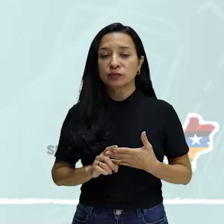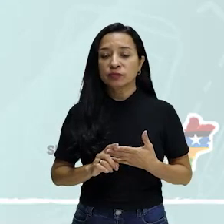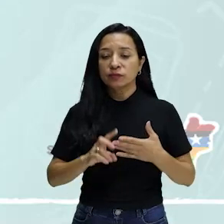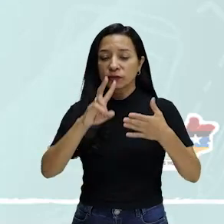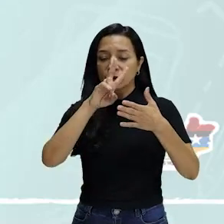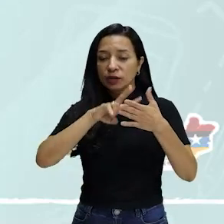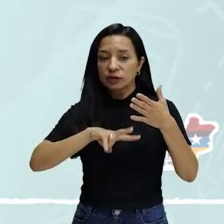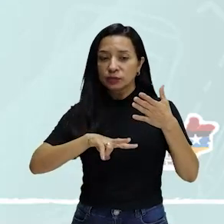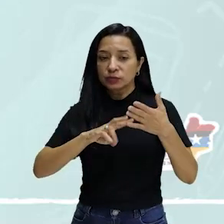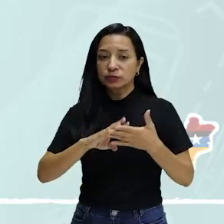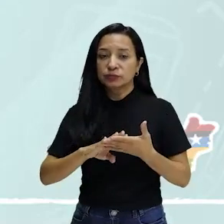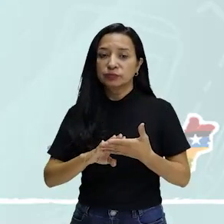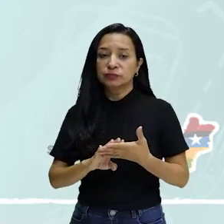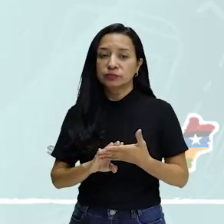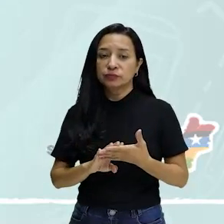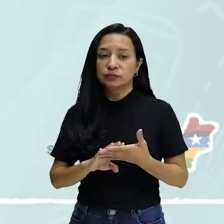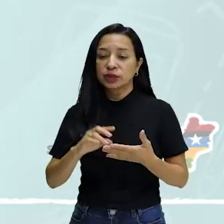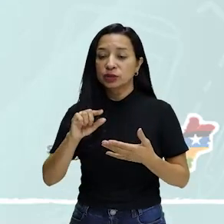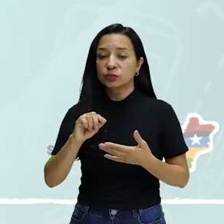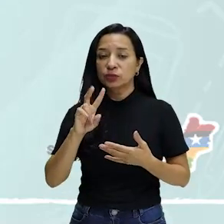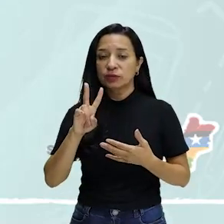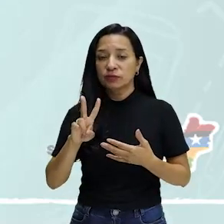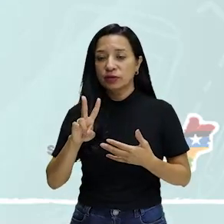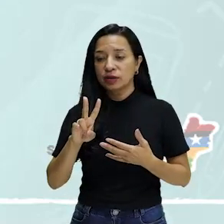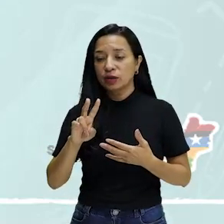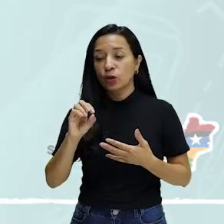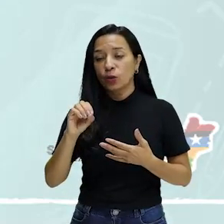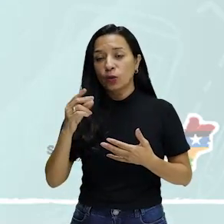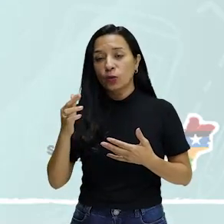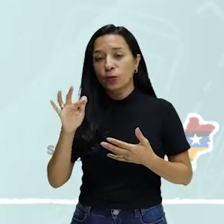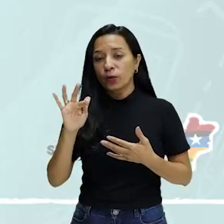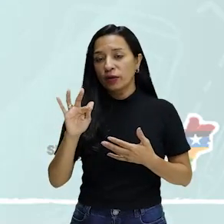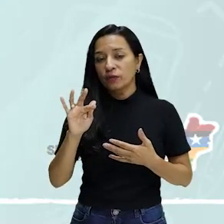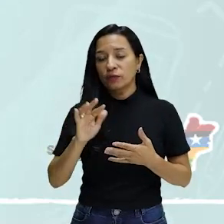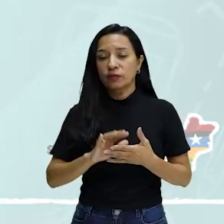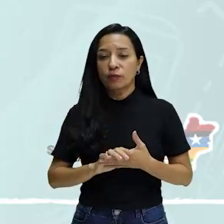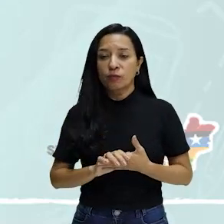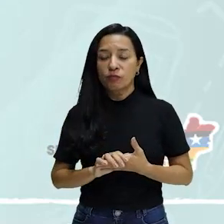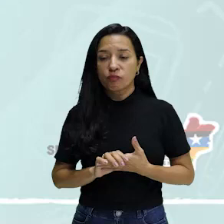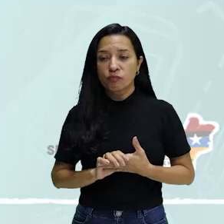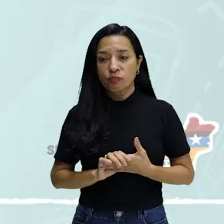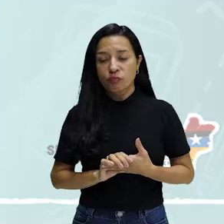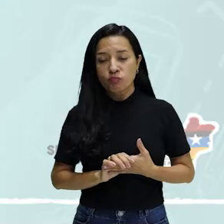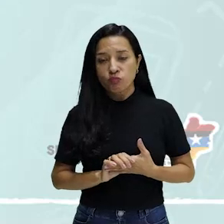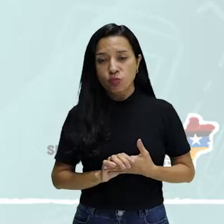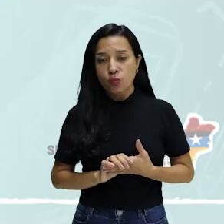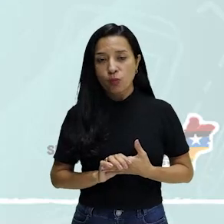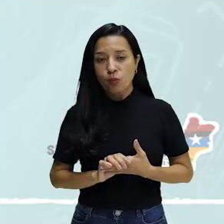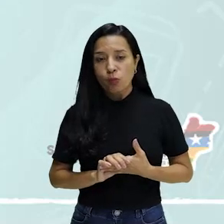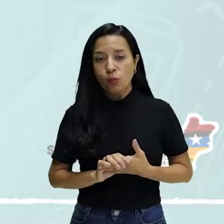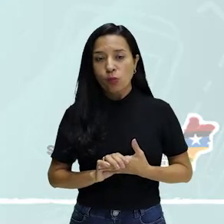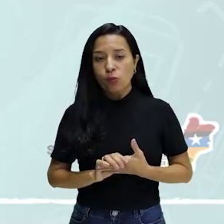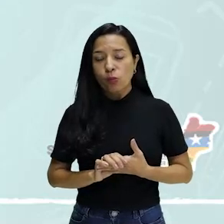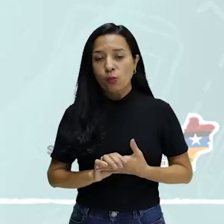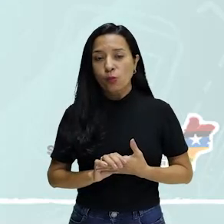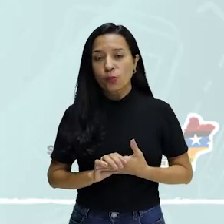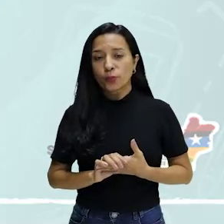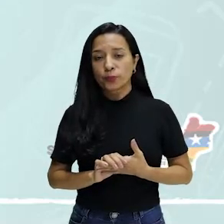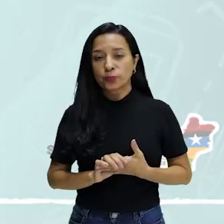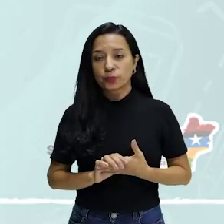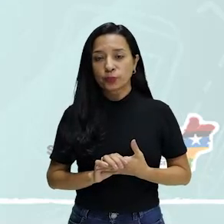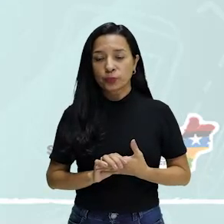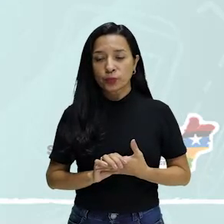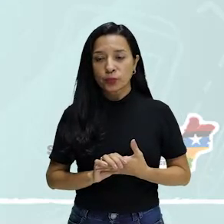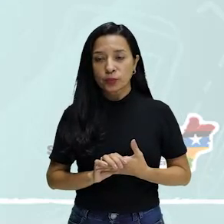seguinte: assinale V como verdadeiro e F para as afirmações abaixo, sobre os